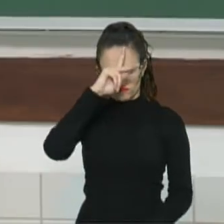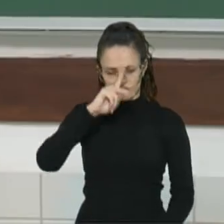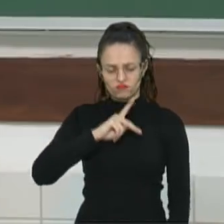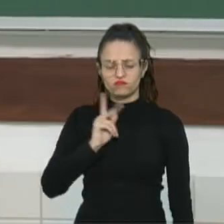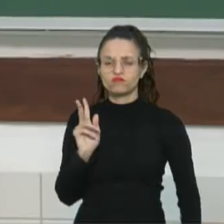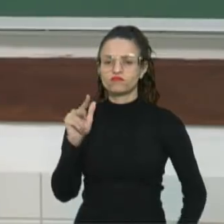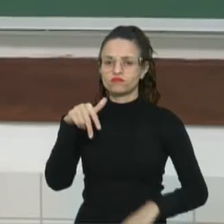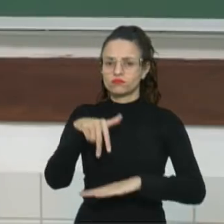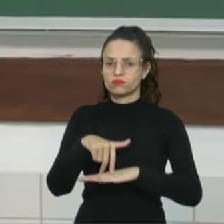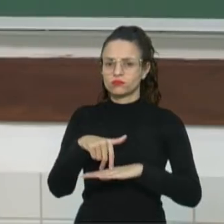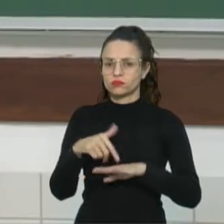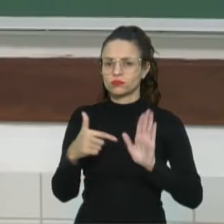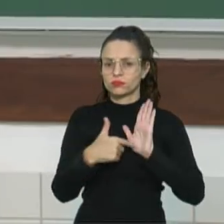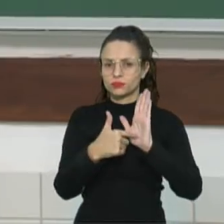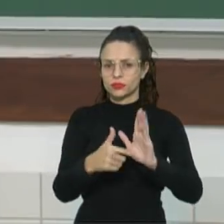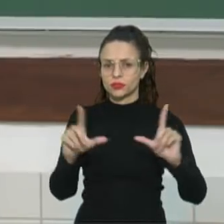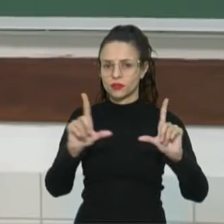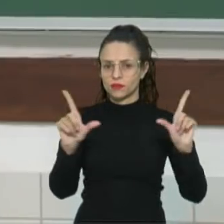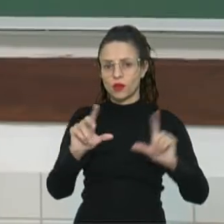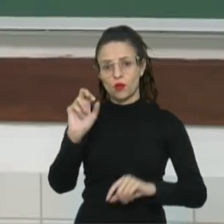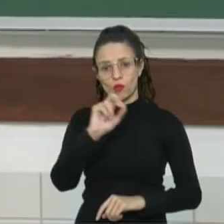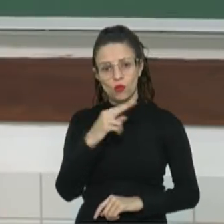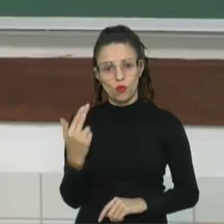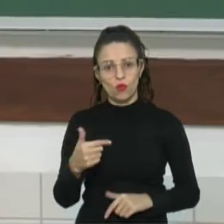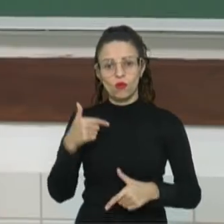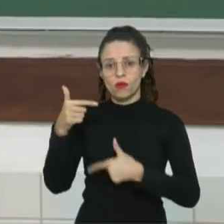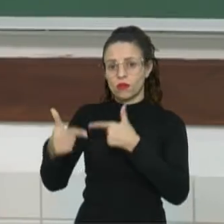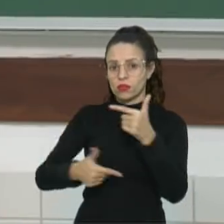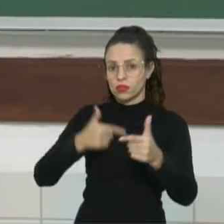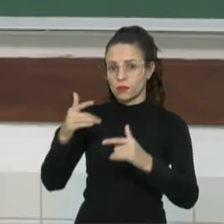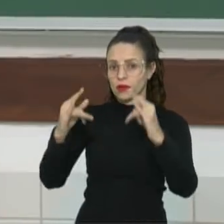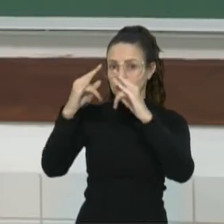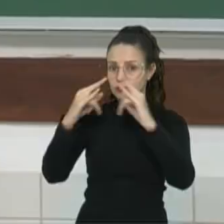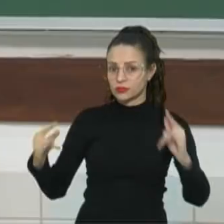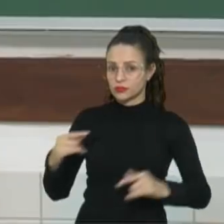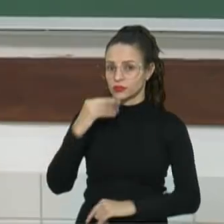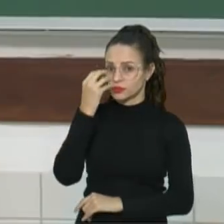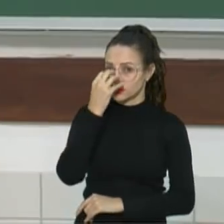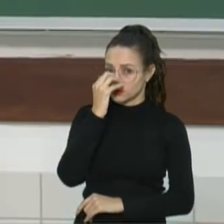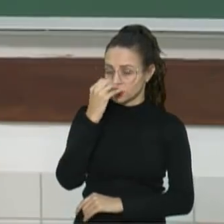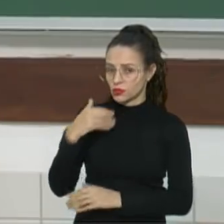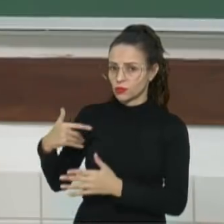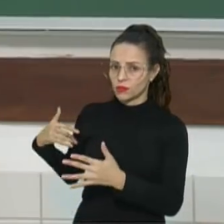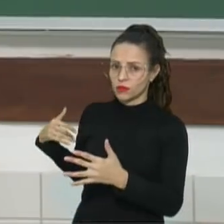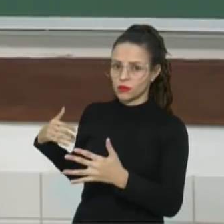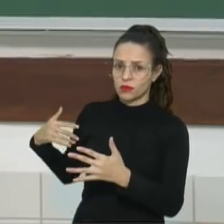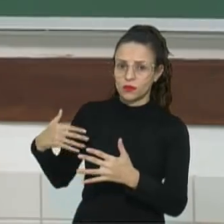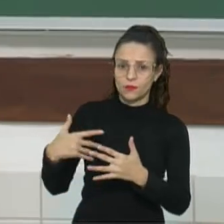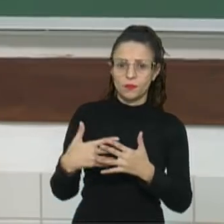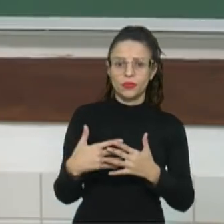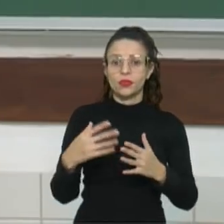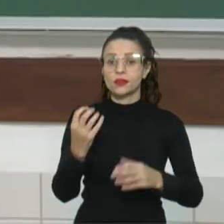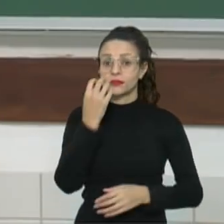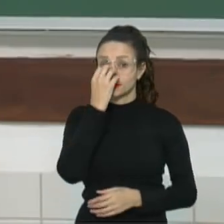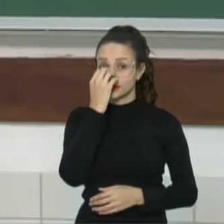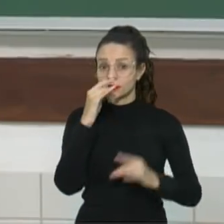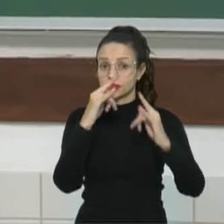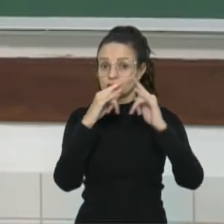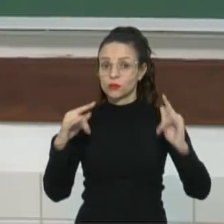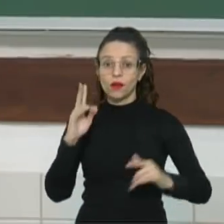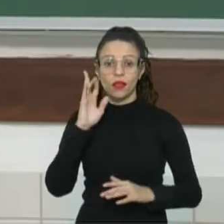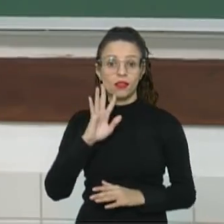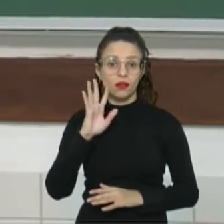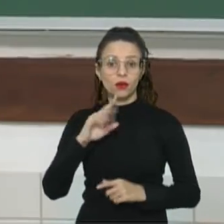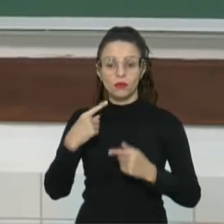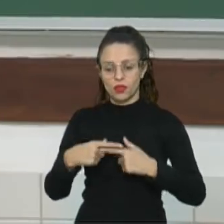televisão, ou trabalharam também no circo, né? Por muito tempo. E o circo é legal que também vai passando de geração em